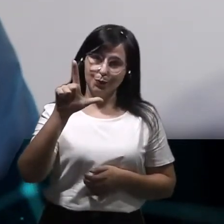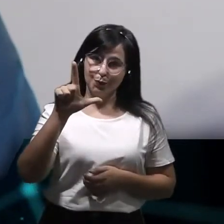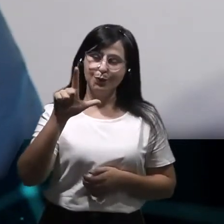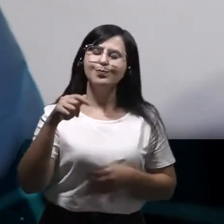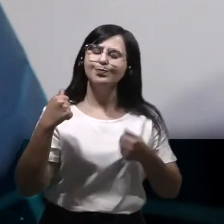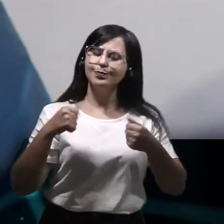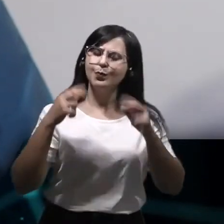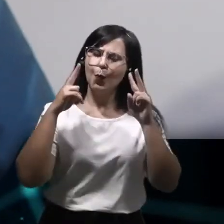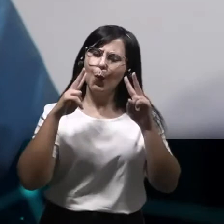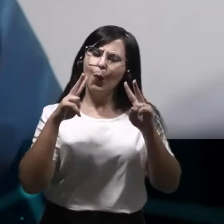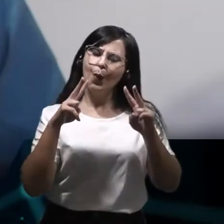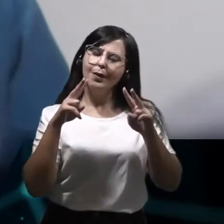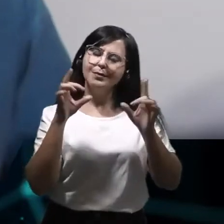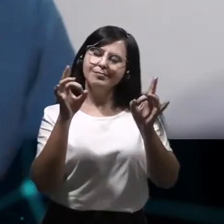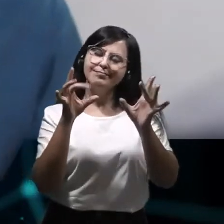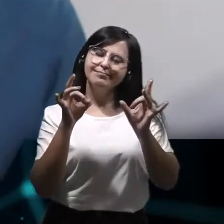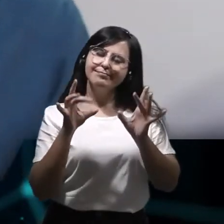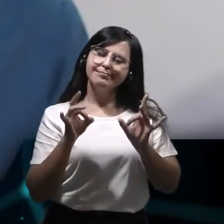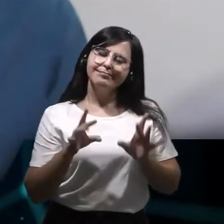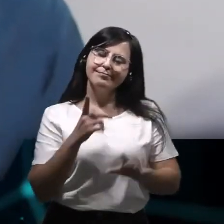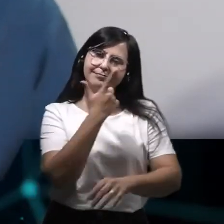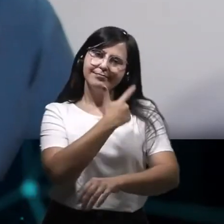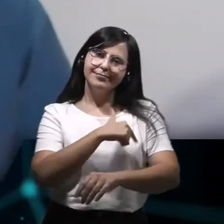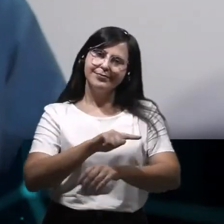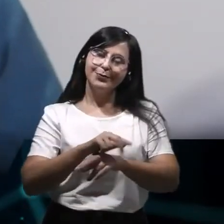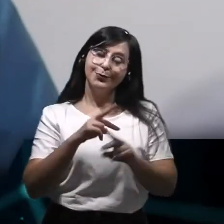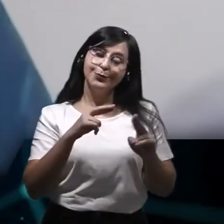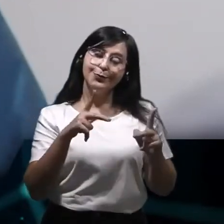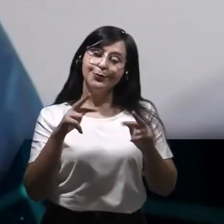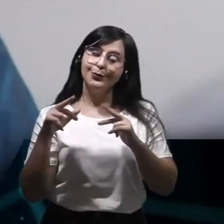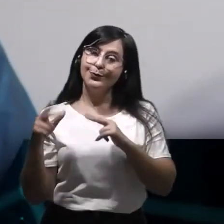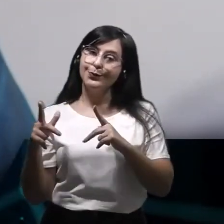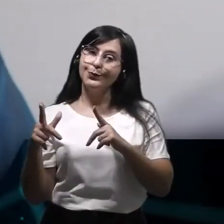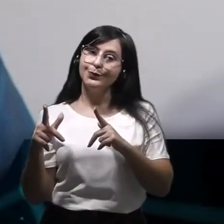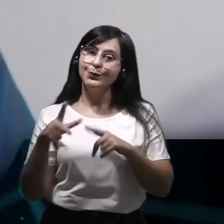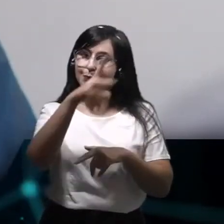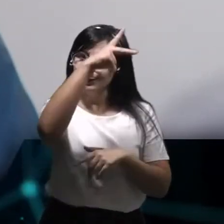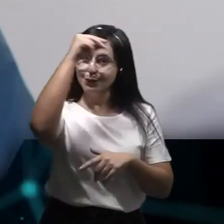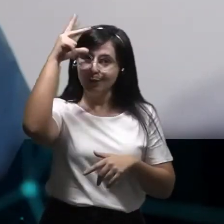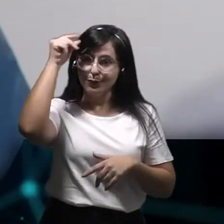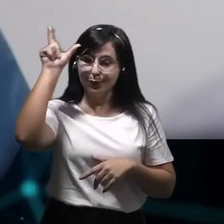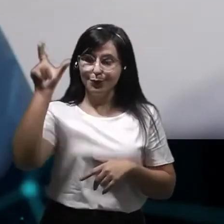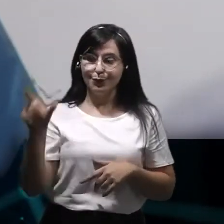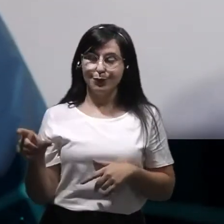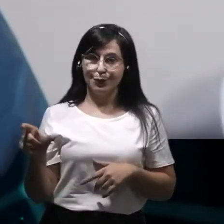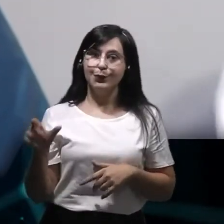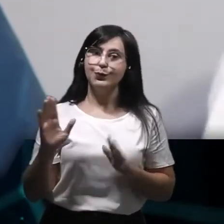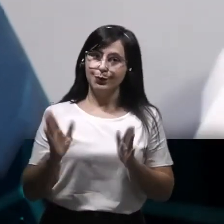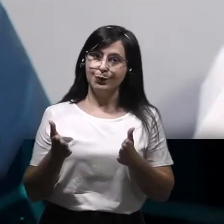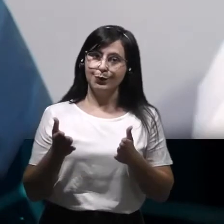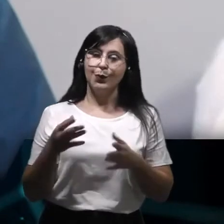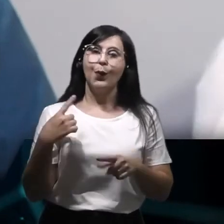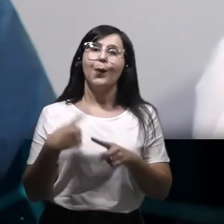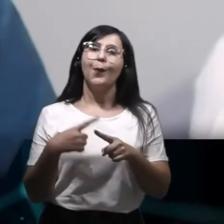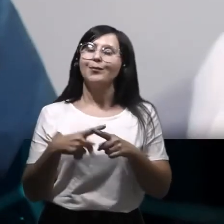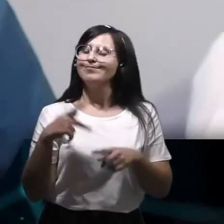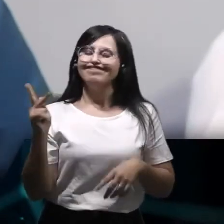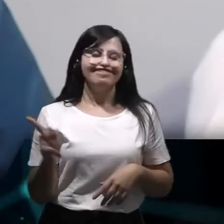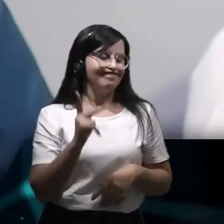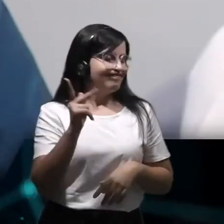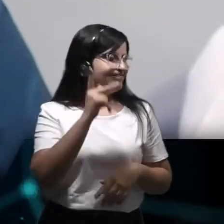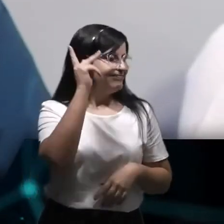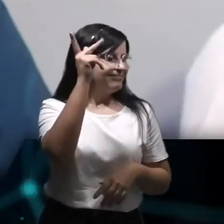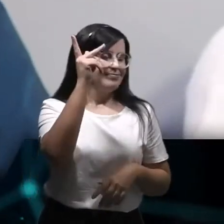olhos. É diferente do governo atual, que nada tem feito por educação. Quando eu digo nada, é porque não tem valorizado